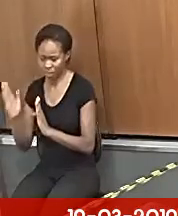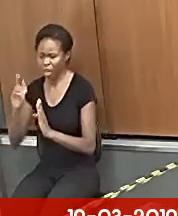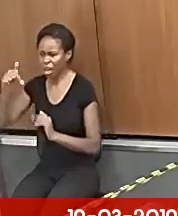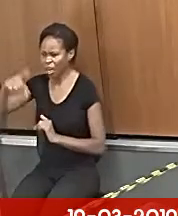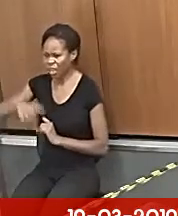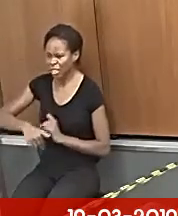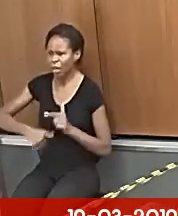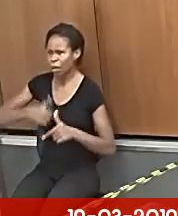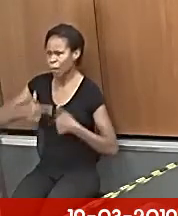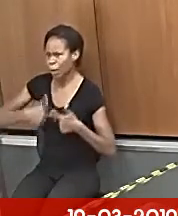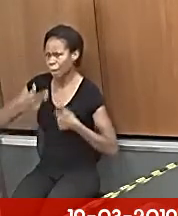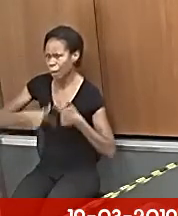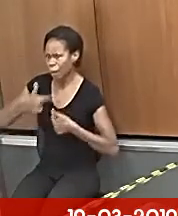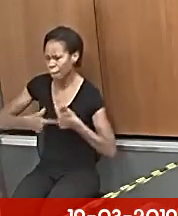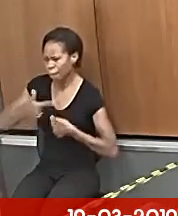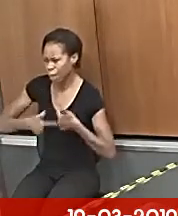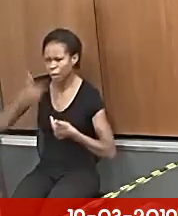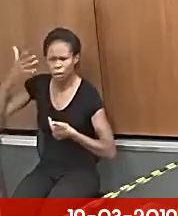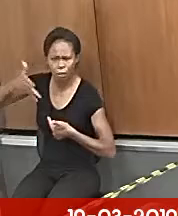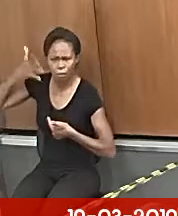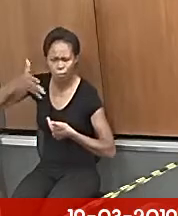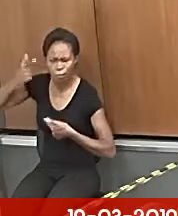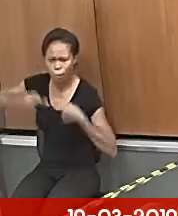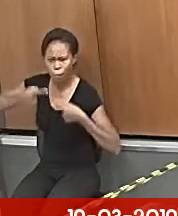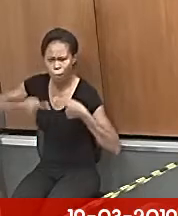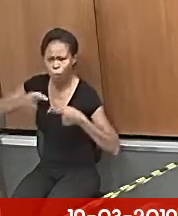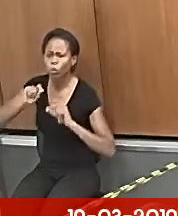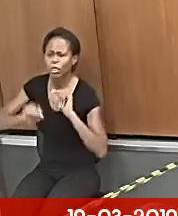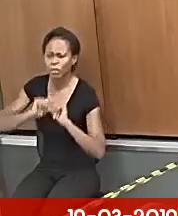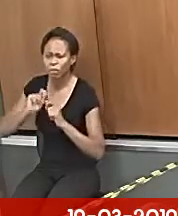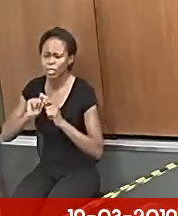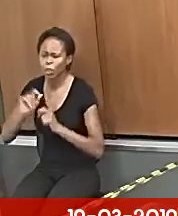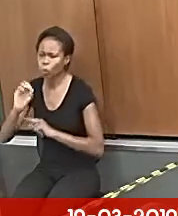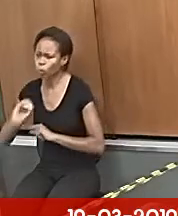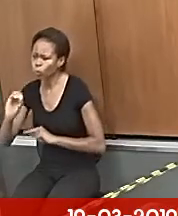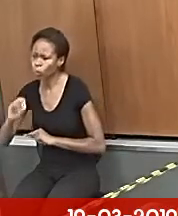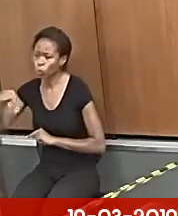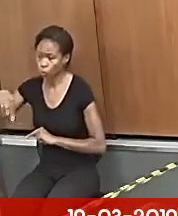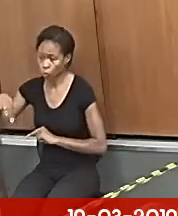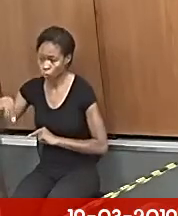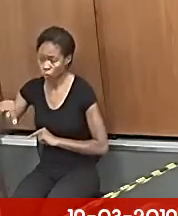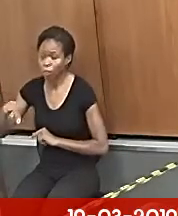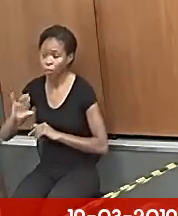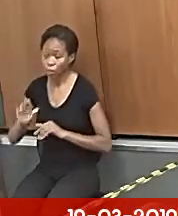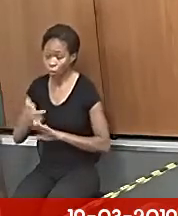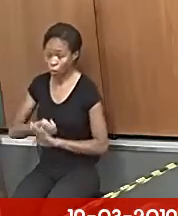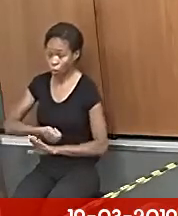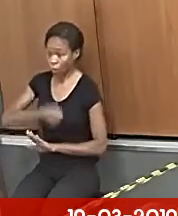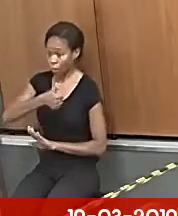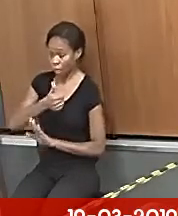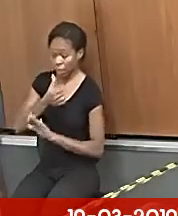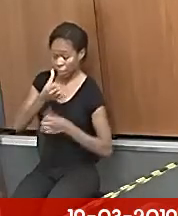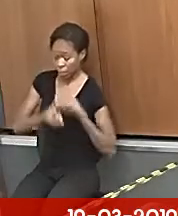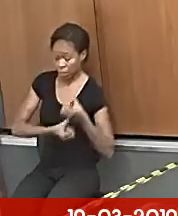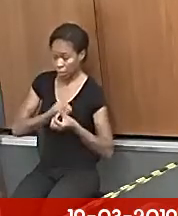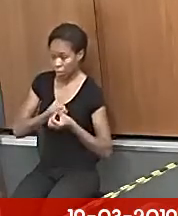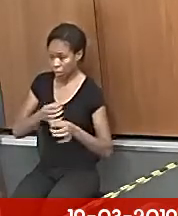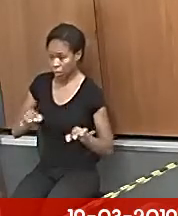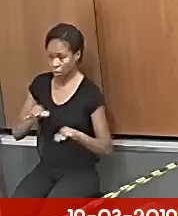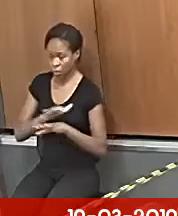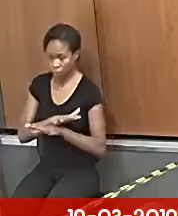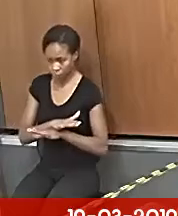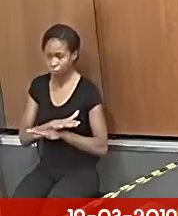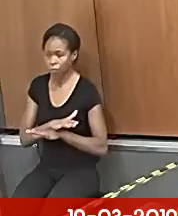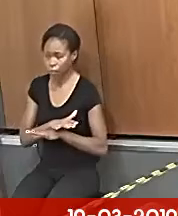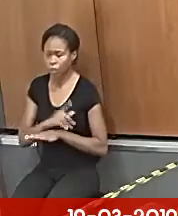vai fazer em outubro/novembro fechamos o primeiro semestre onde cué uma idéia presidente vossa excelência e os demais pares assim aceitar